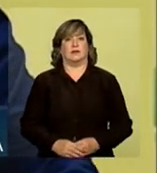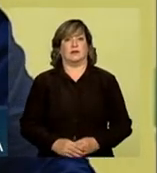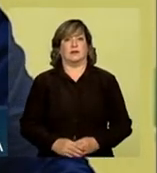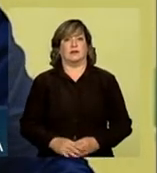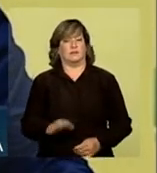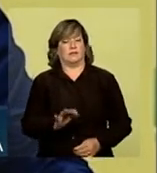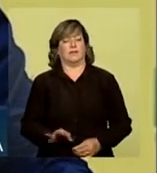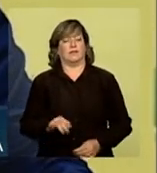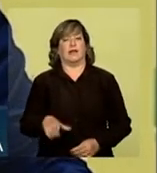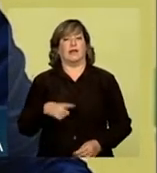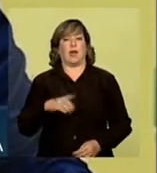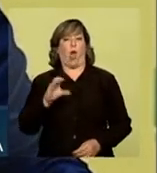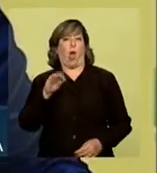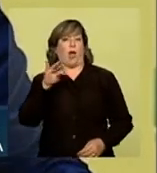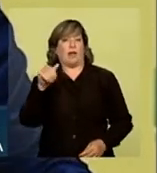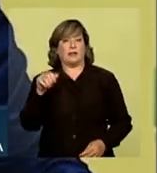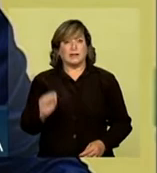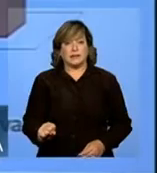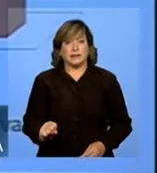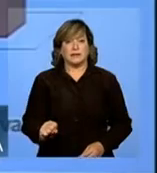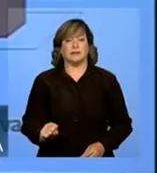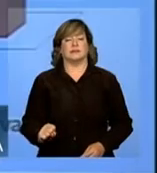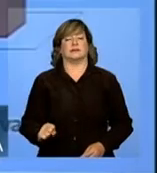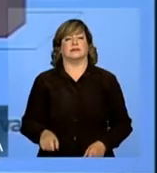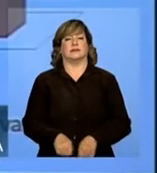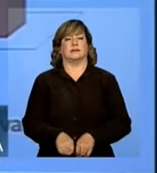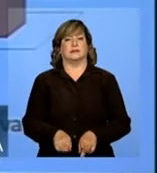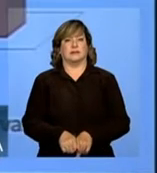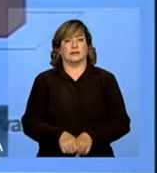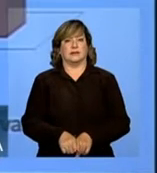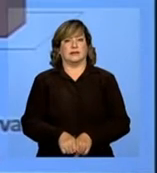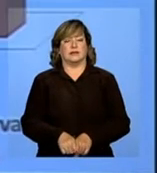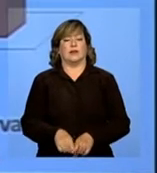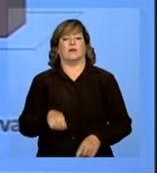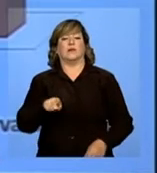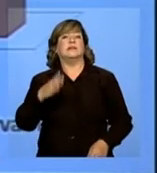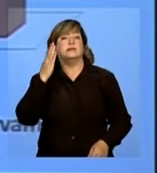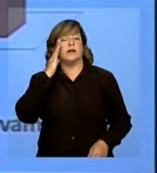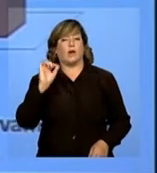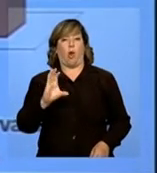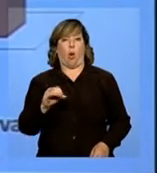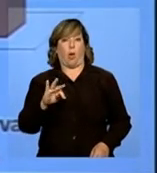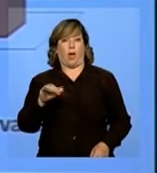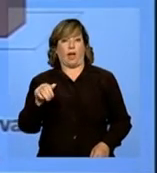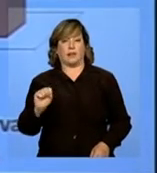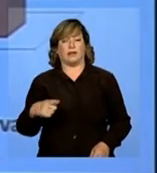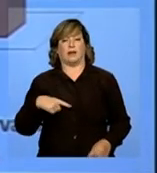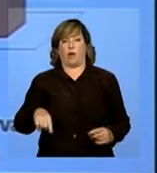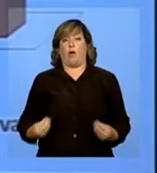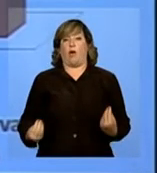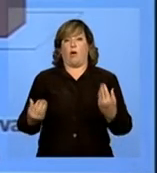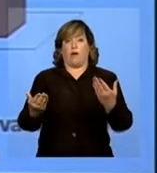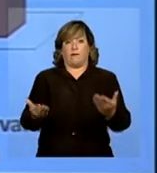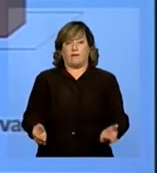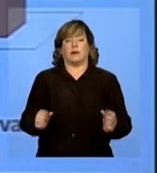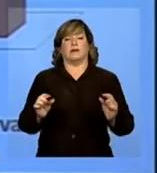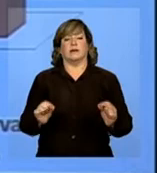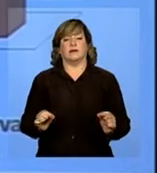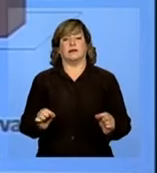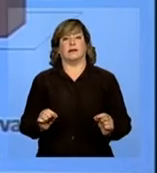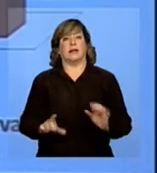é bom as cotas Ah mas você sabe que nós temos agora a oferta